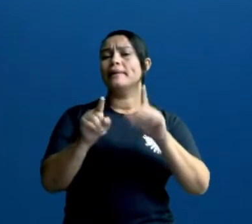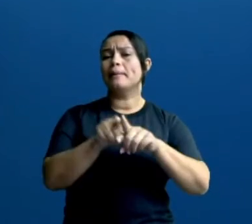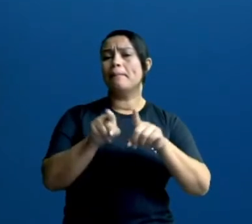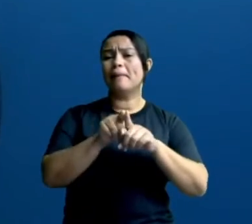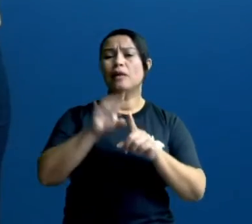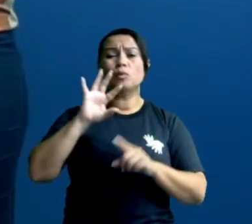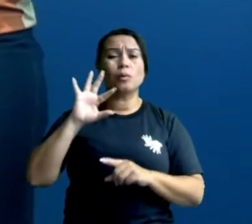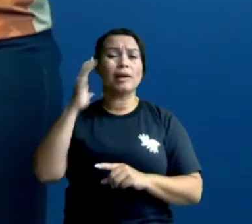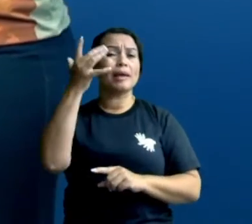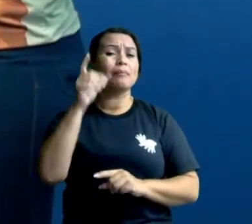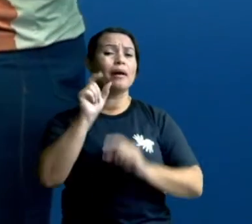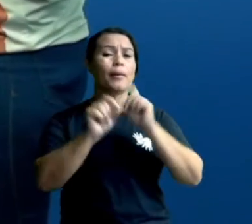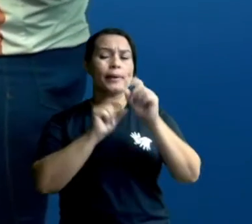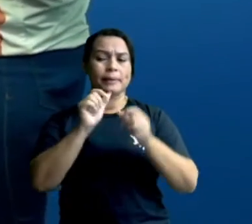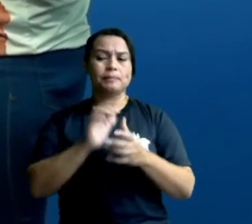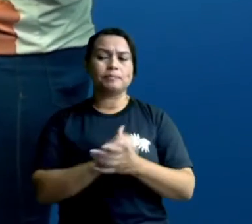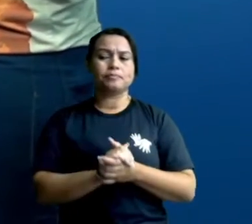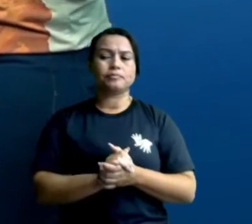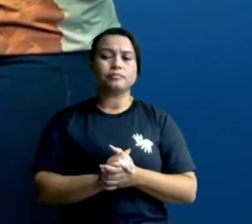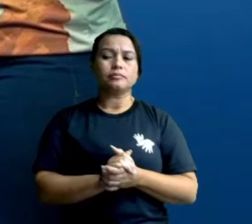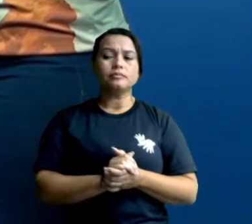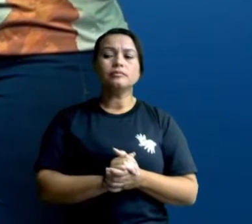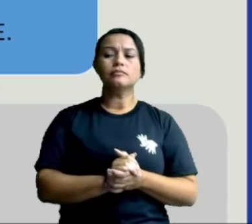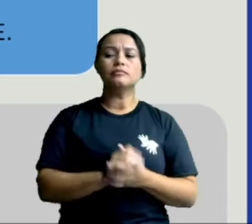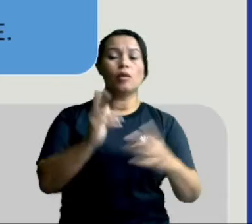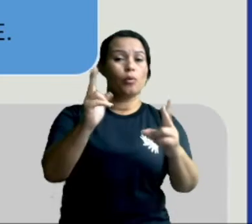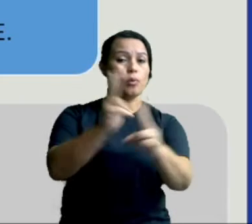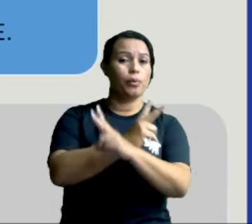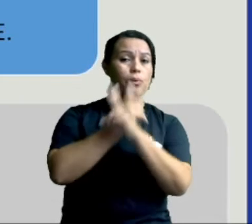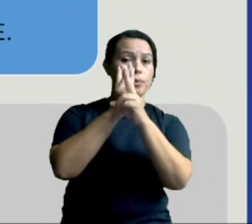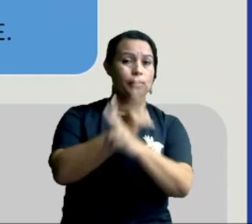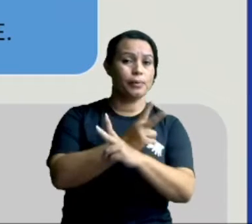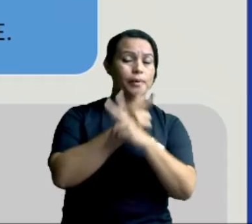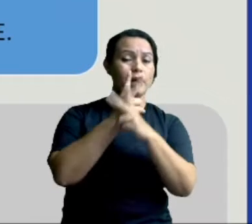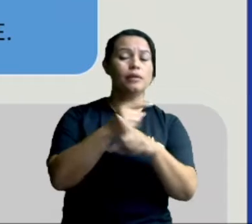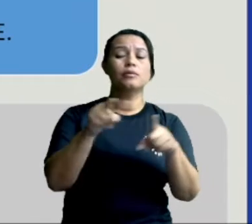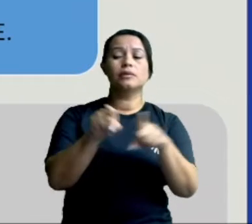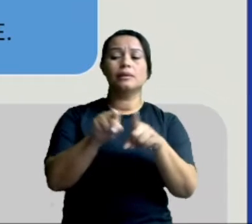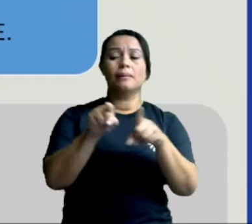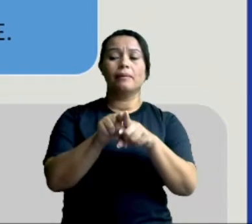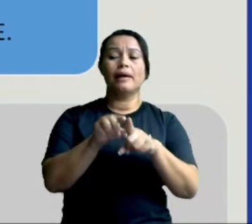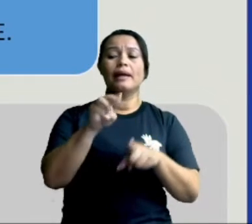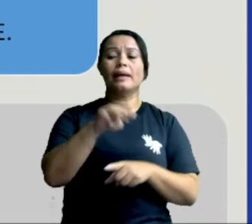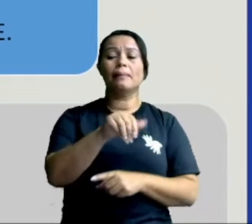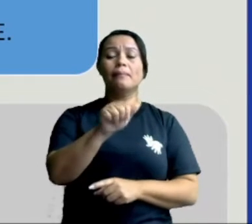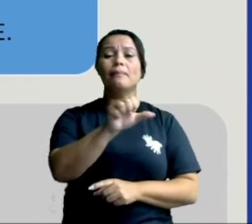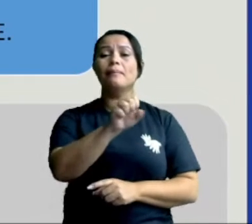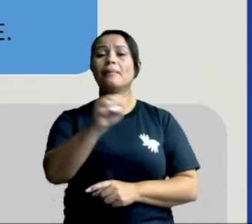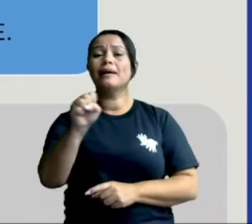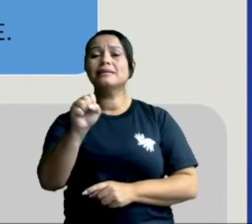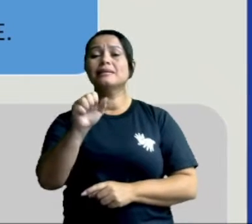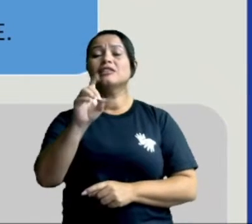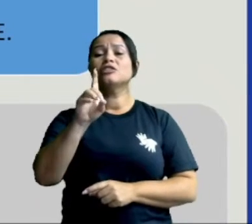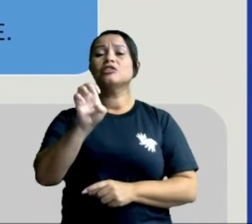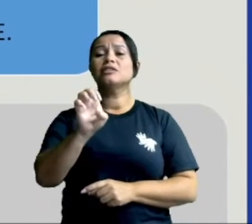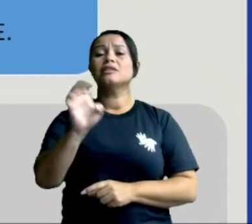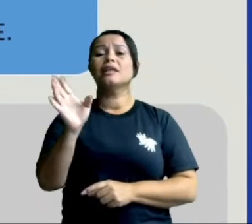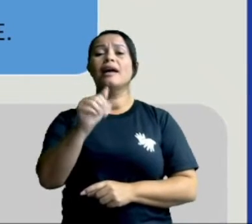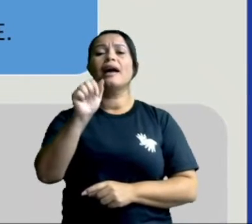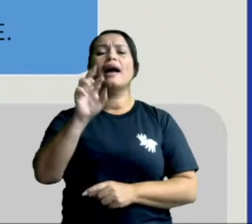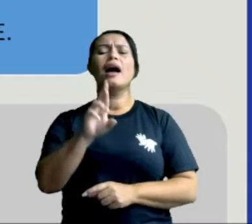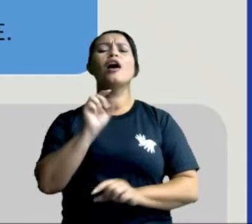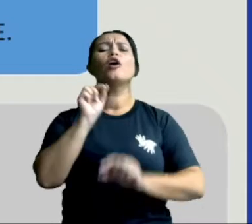fatores do clima é a corrente marítima e a massa de ar e o que são as correntes marítimas